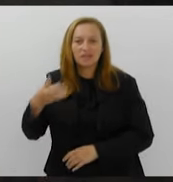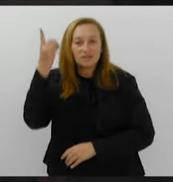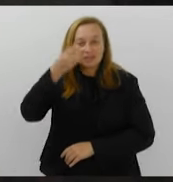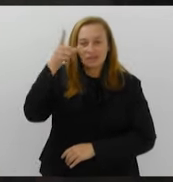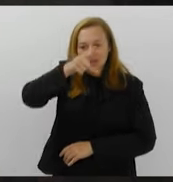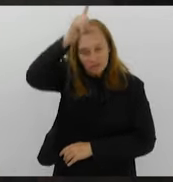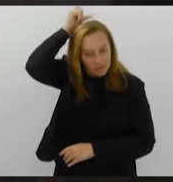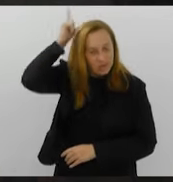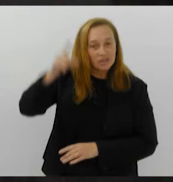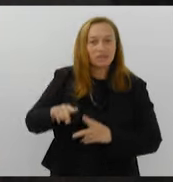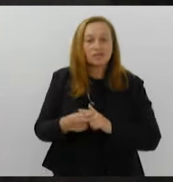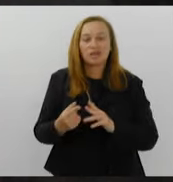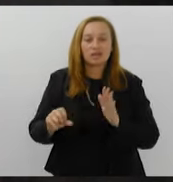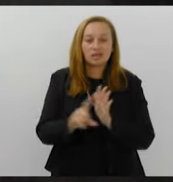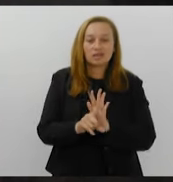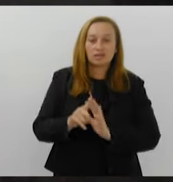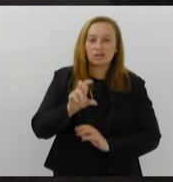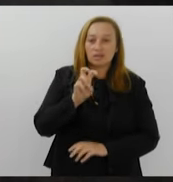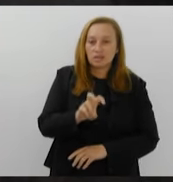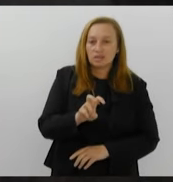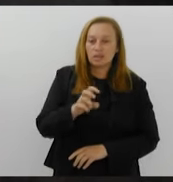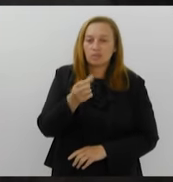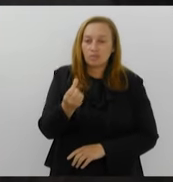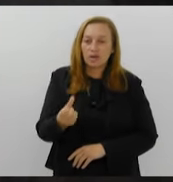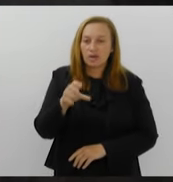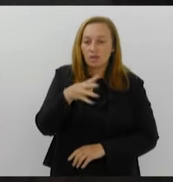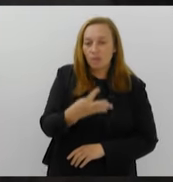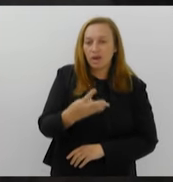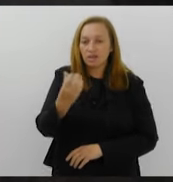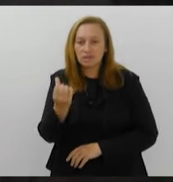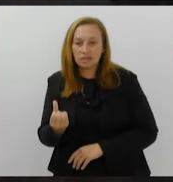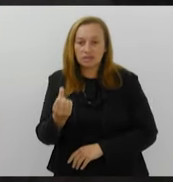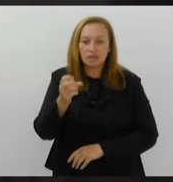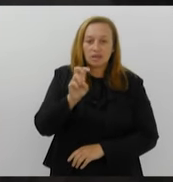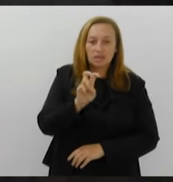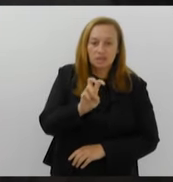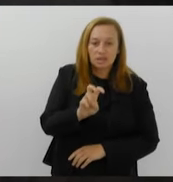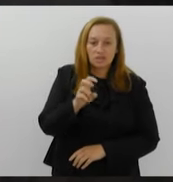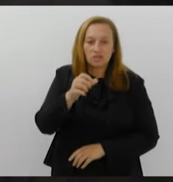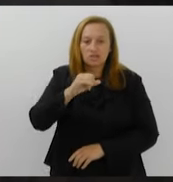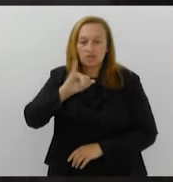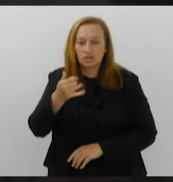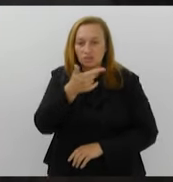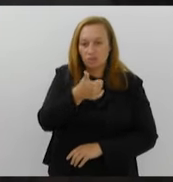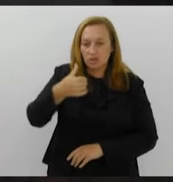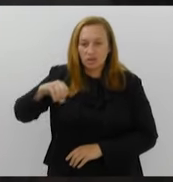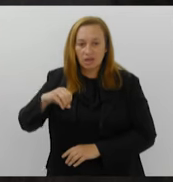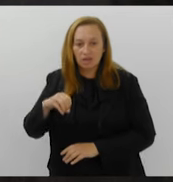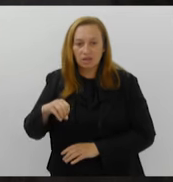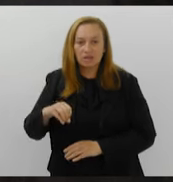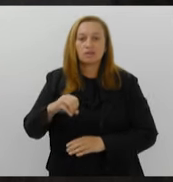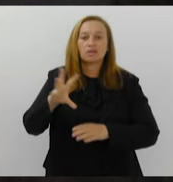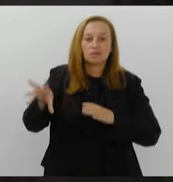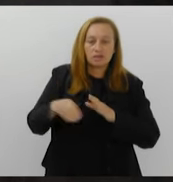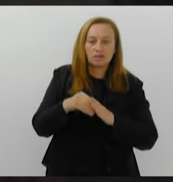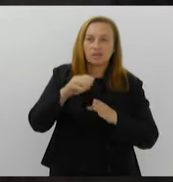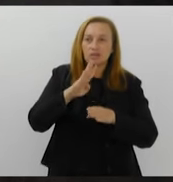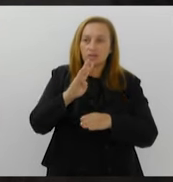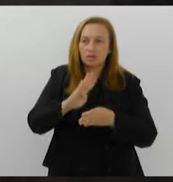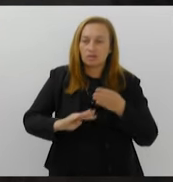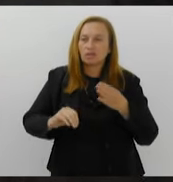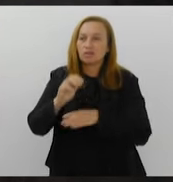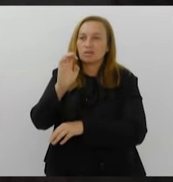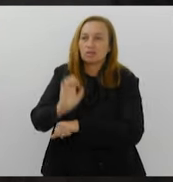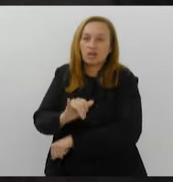Paulo, que altera o anexo da lei 5645, 6 de janeiro de 2010, incluindo no calendário oficial do Estado do Rio de Janeiro,